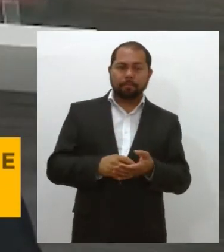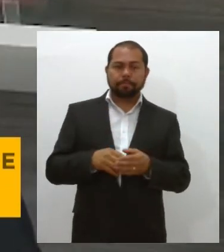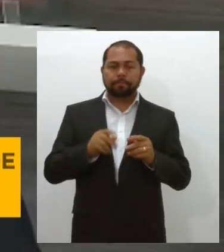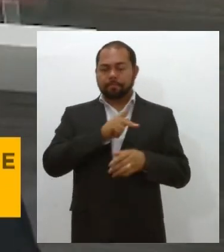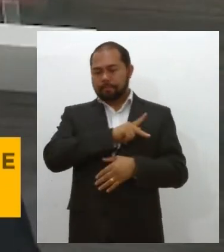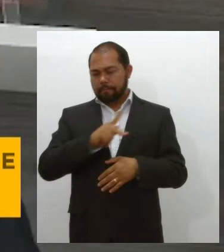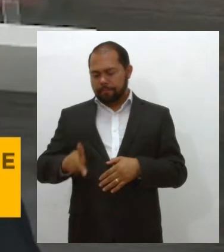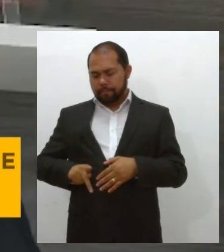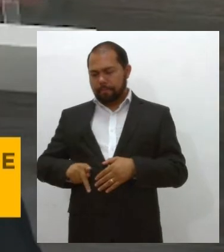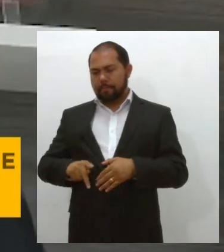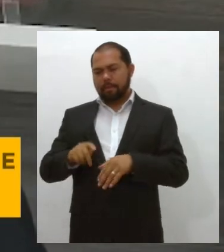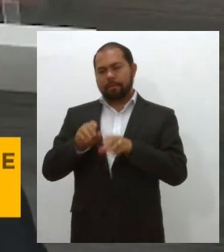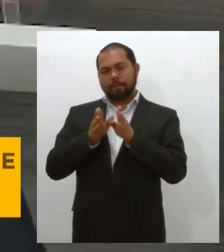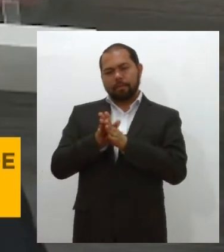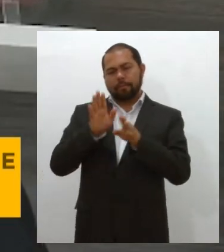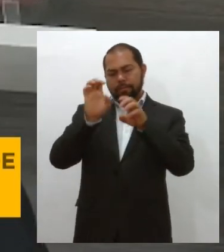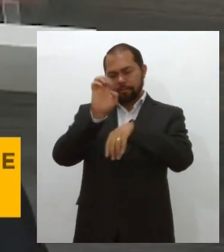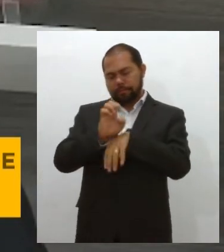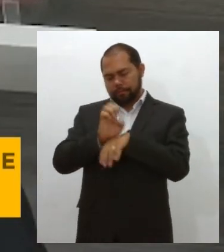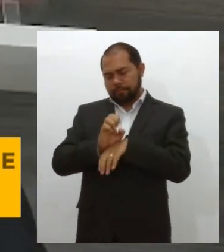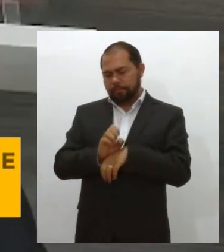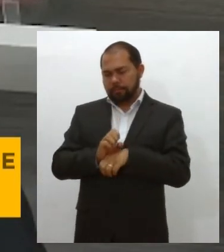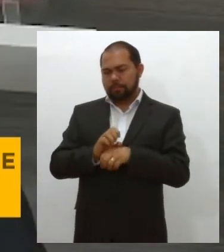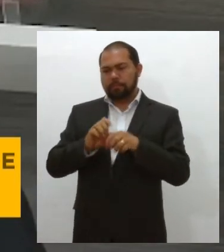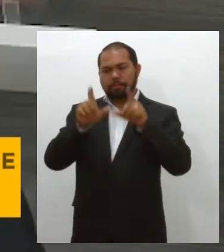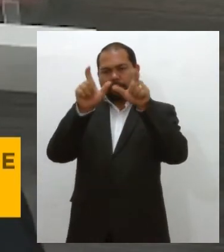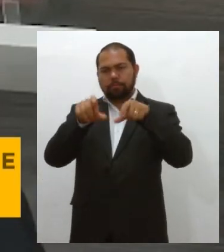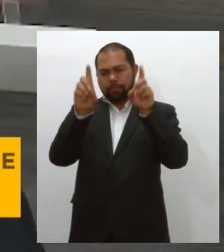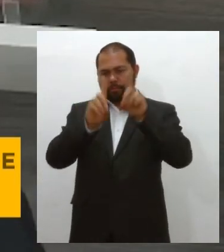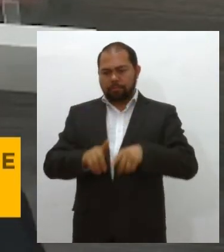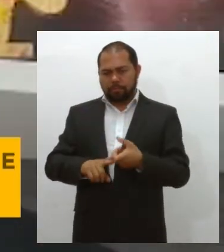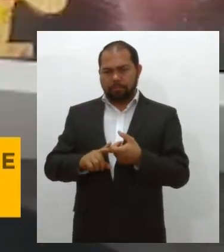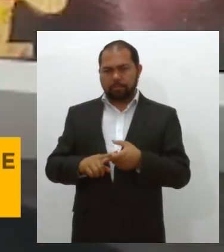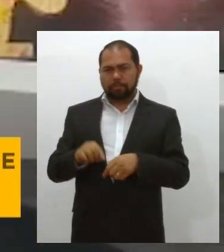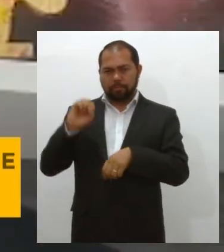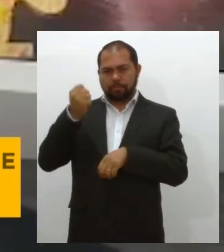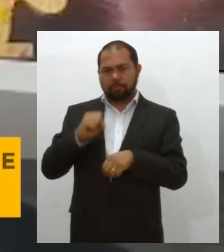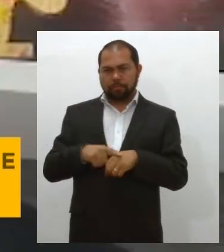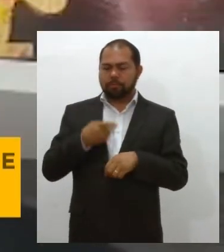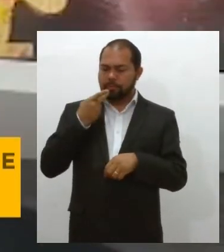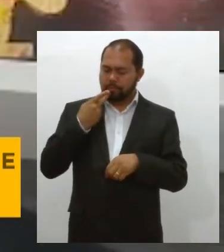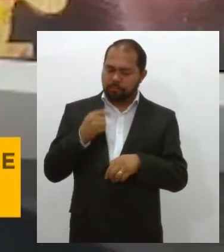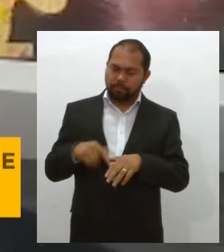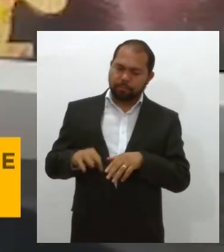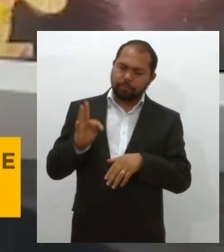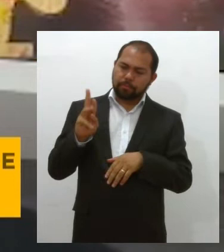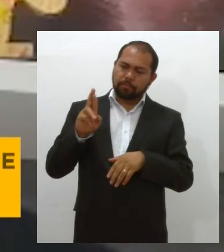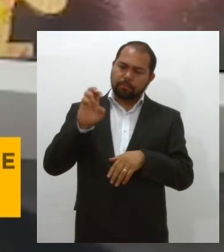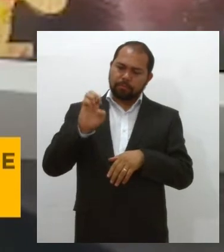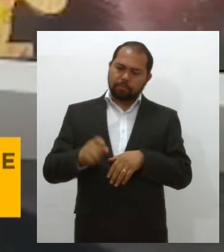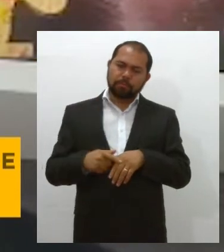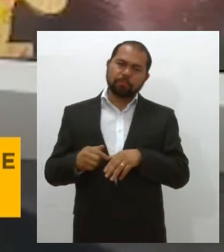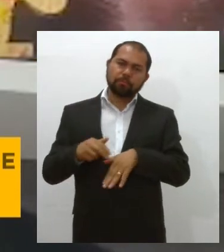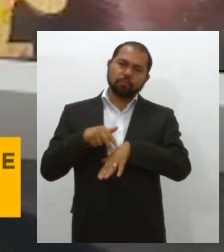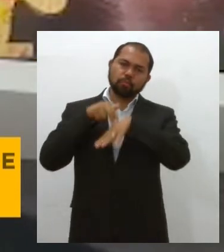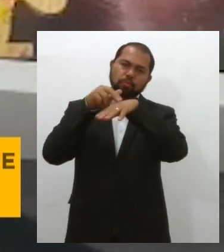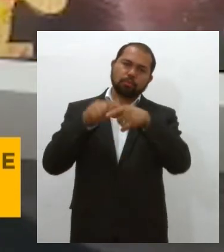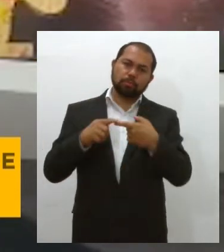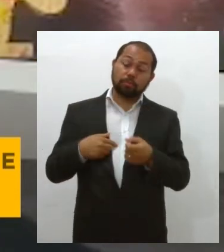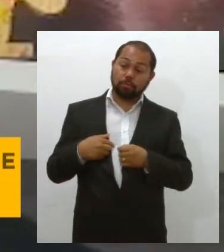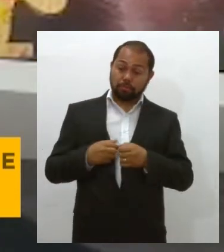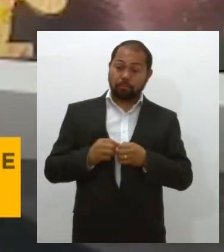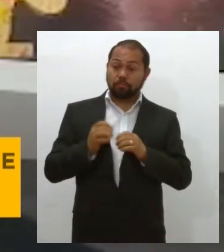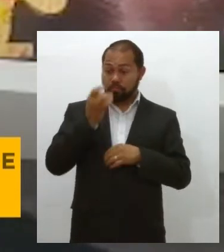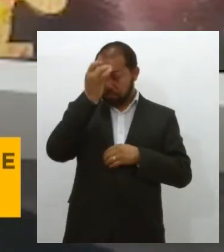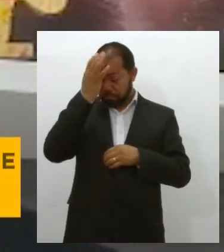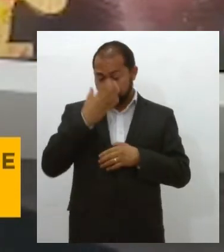dos Direitos da Pessoa com Deficiência de Sergipe destacou as ações realizadas pelo Tribunal Eleitoral de Sergipe que facilitam o acesso